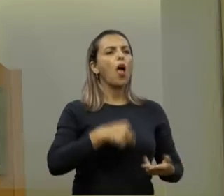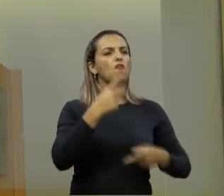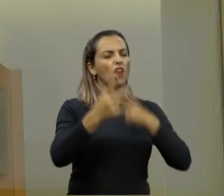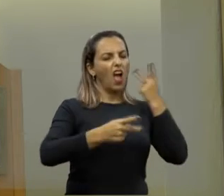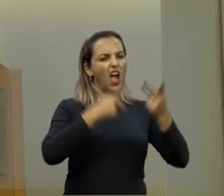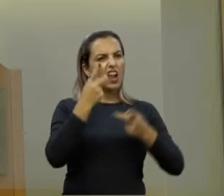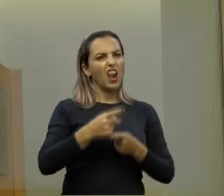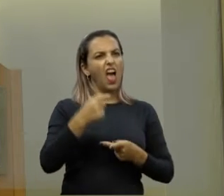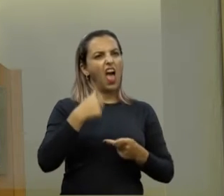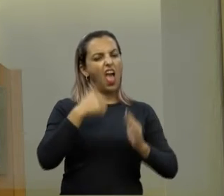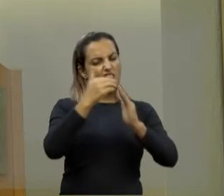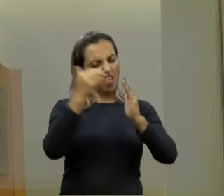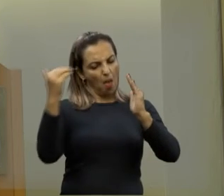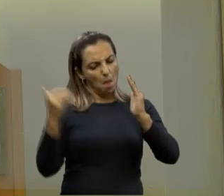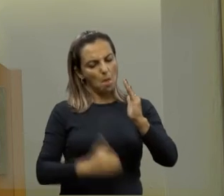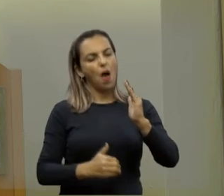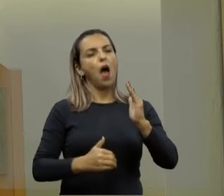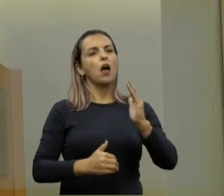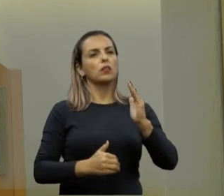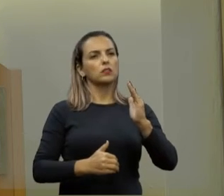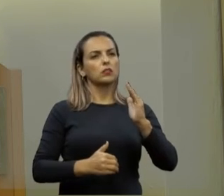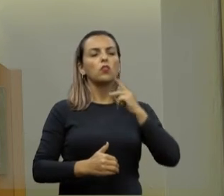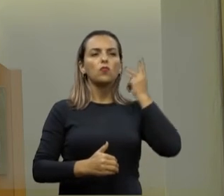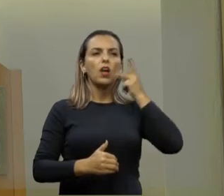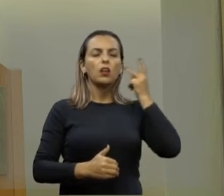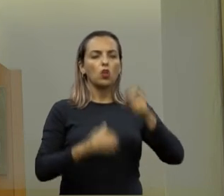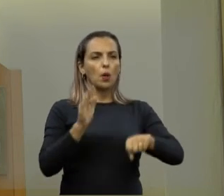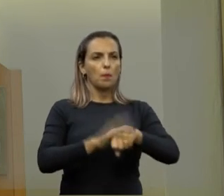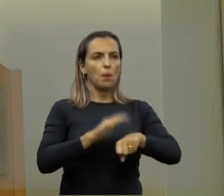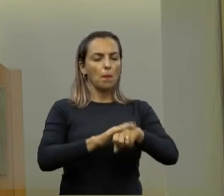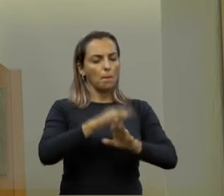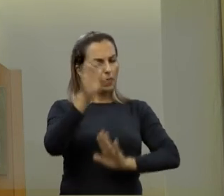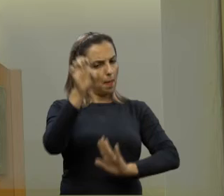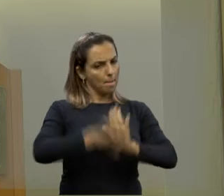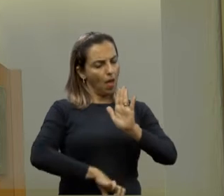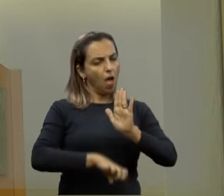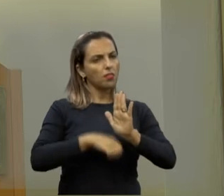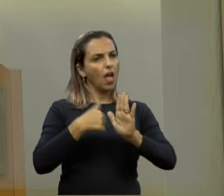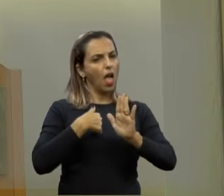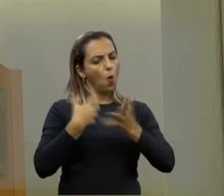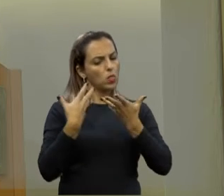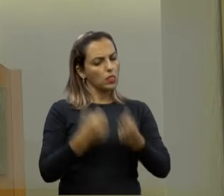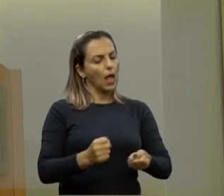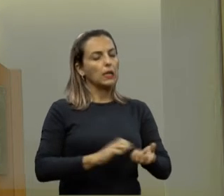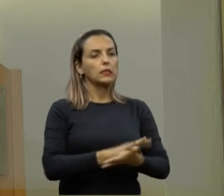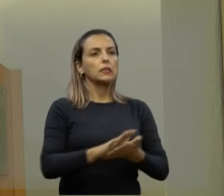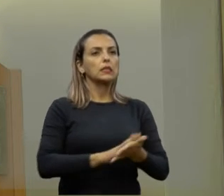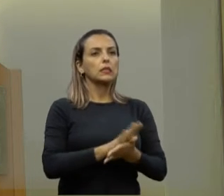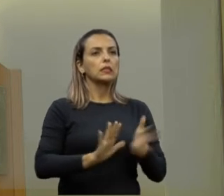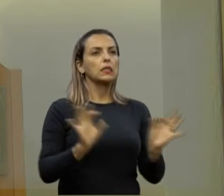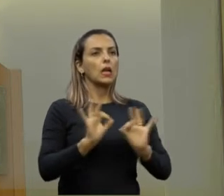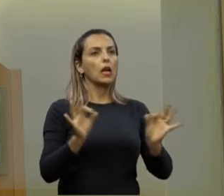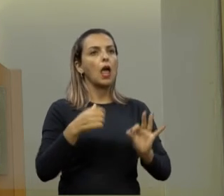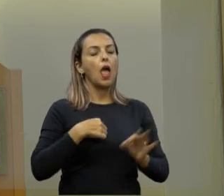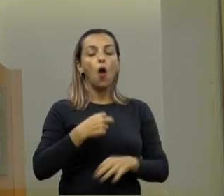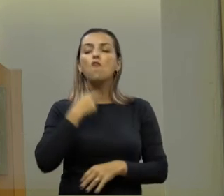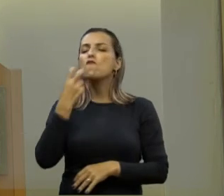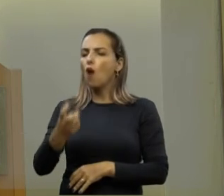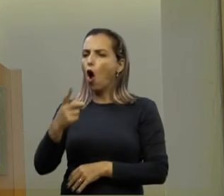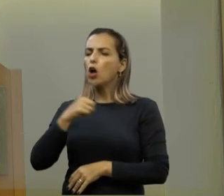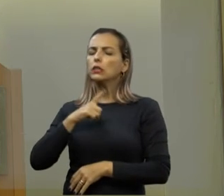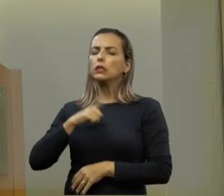querer rebaixar o vereador que fez ainda não vem que eu não vou aceitar a hipótese alguma enquanto tiver na sua casa eu tenho voz eu